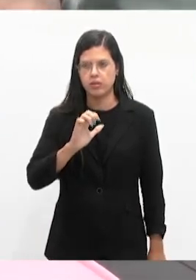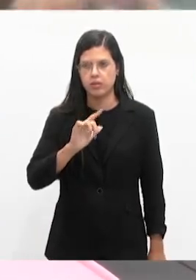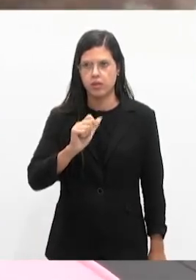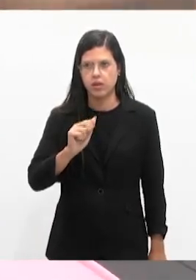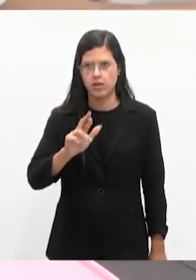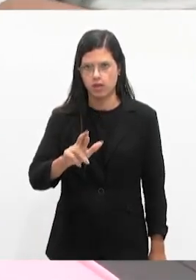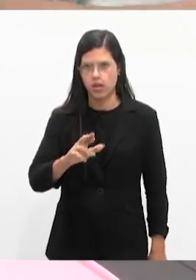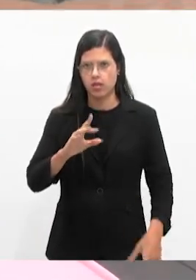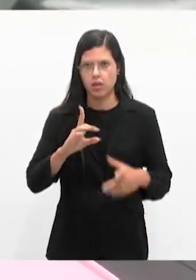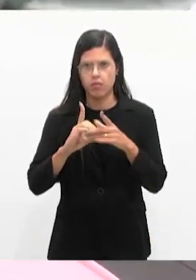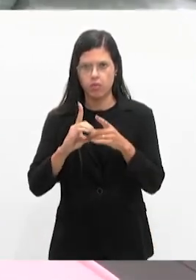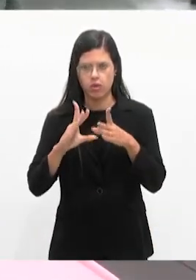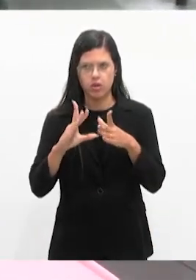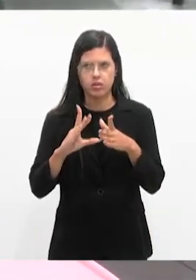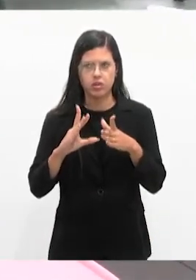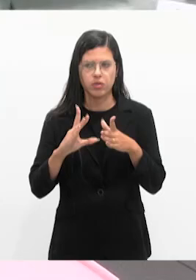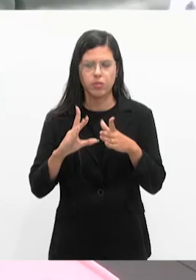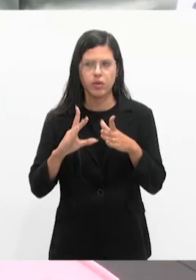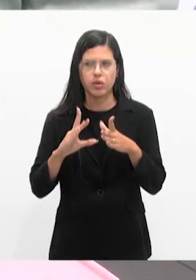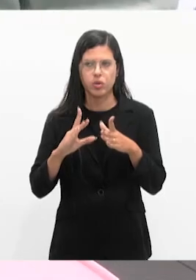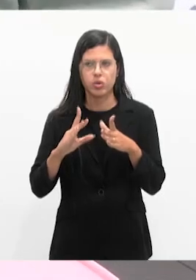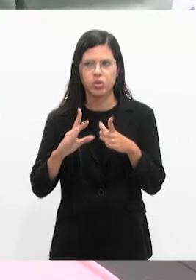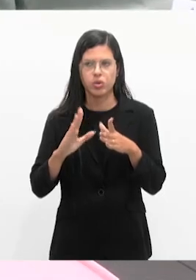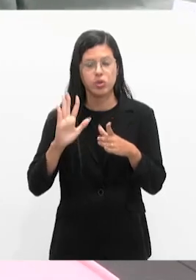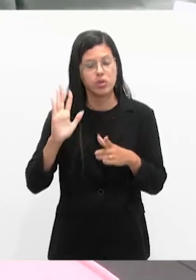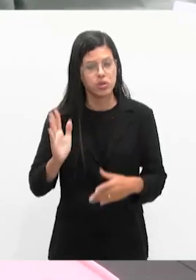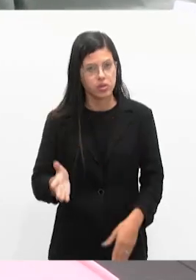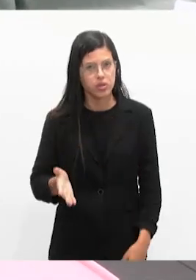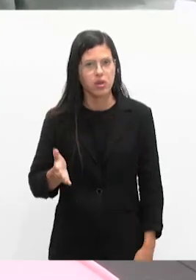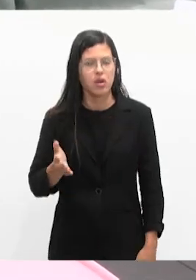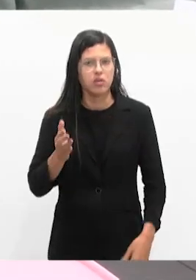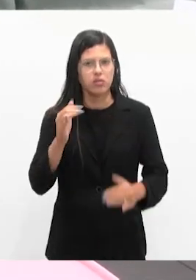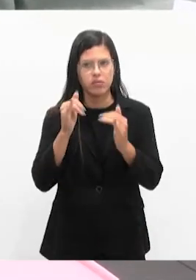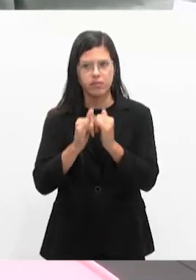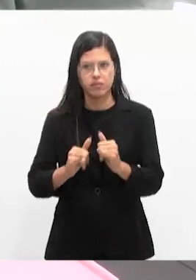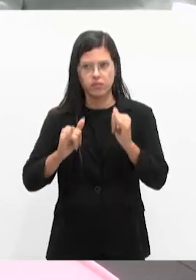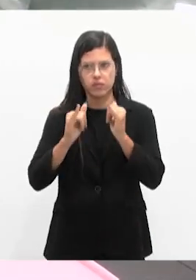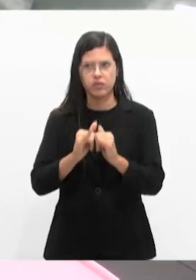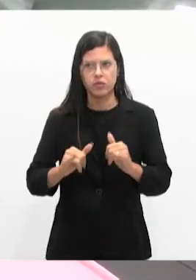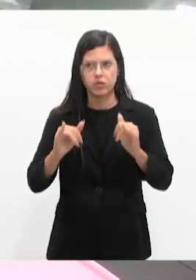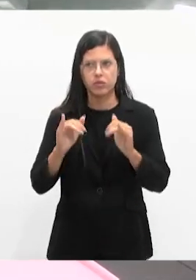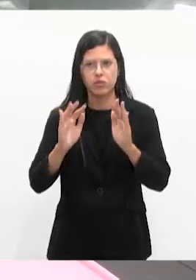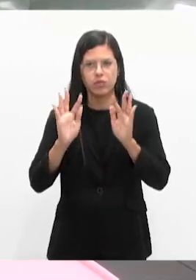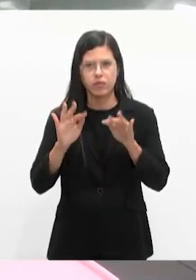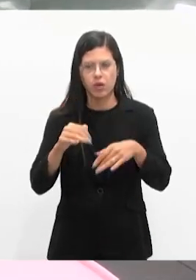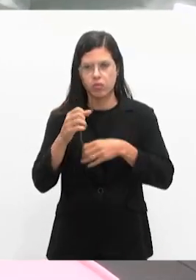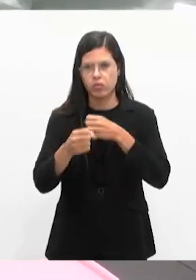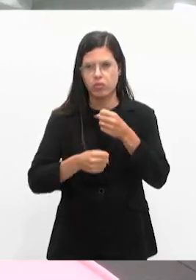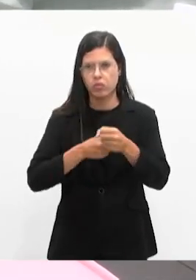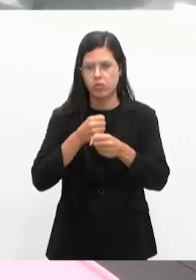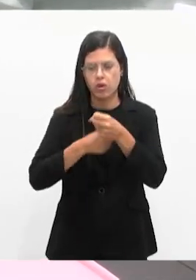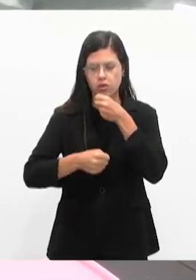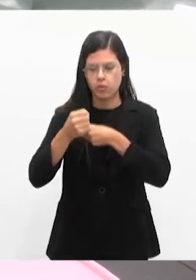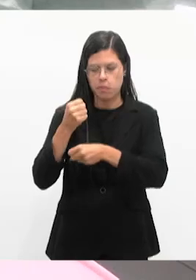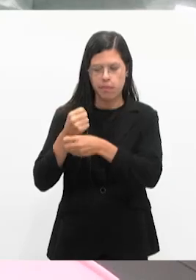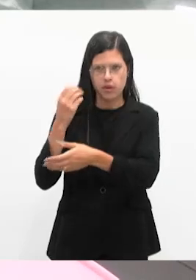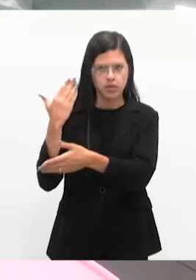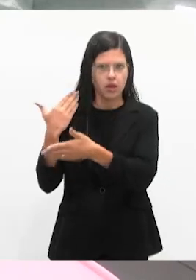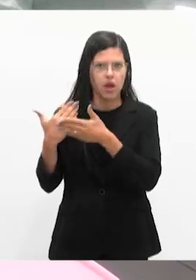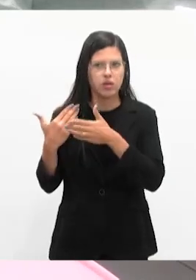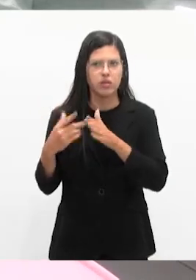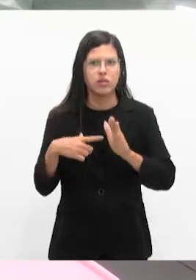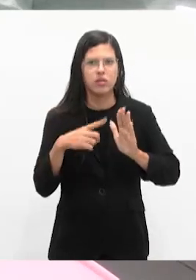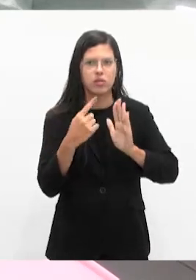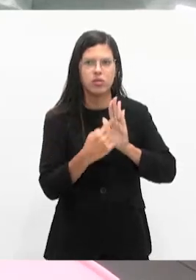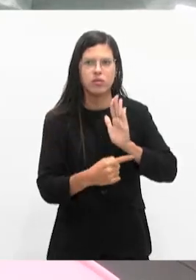democraticamente, mais de uma vez, já tinha anunciado no final do ano passado que ia colocar os vetos. Depois,